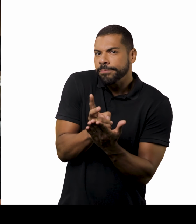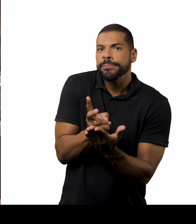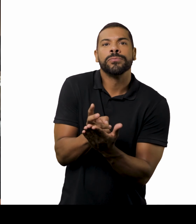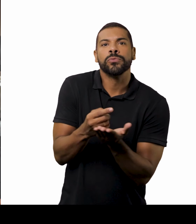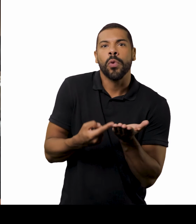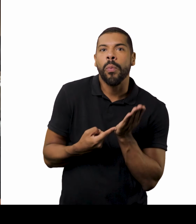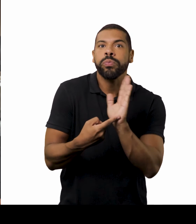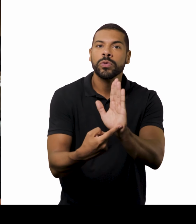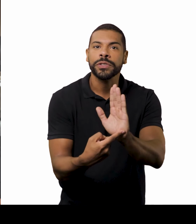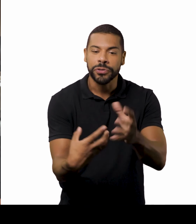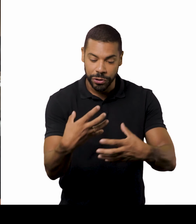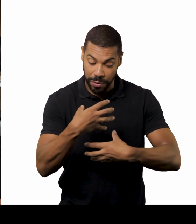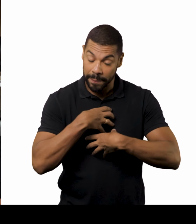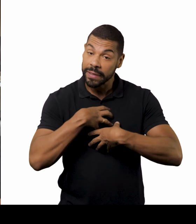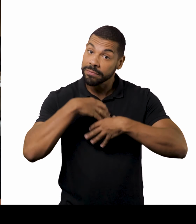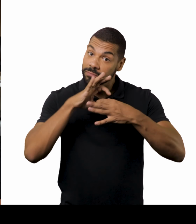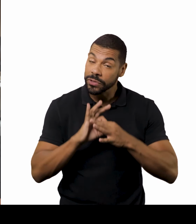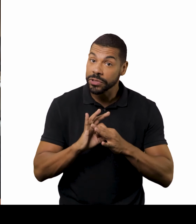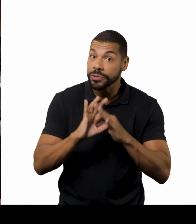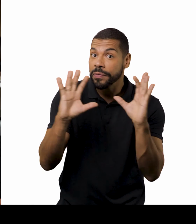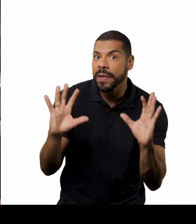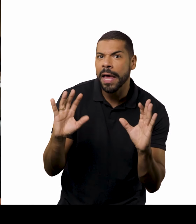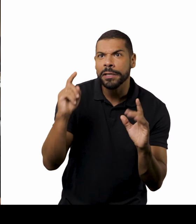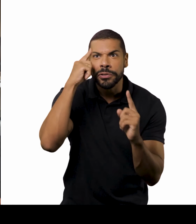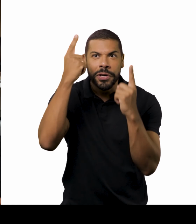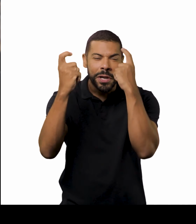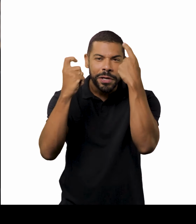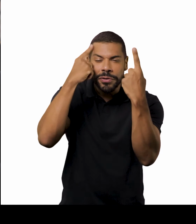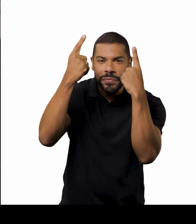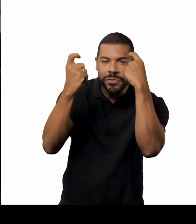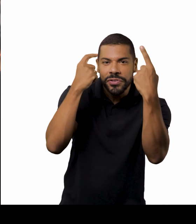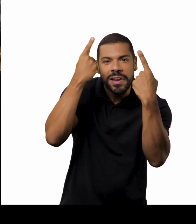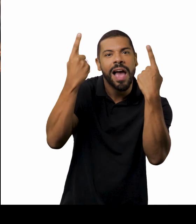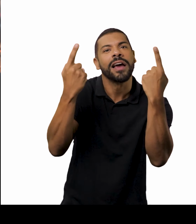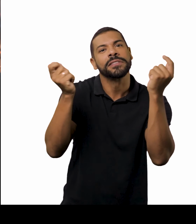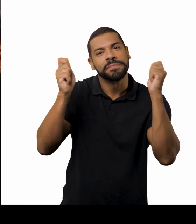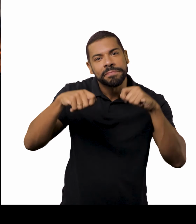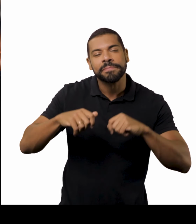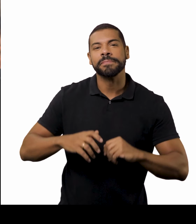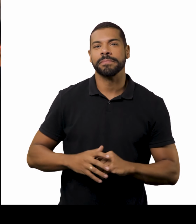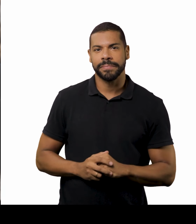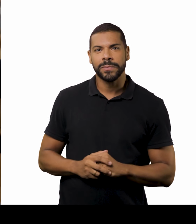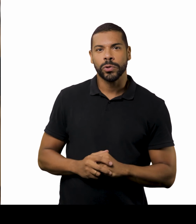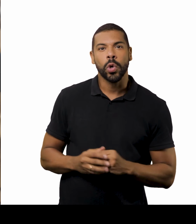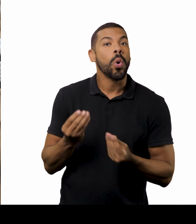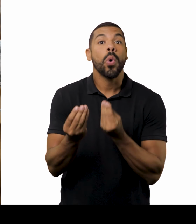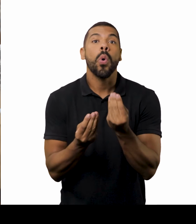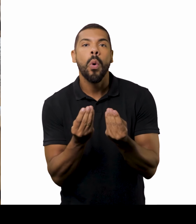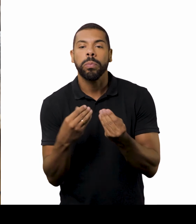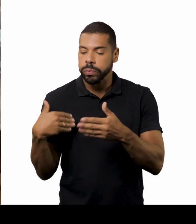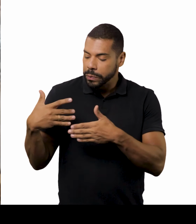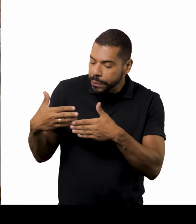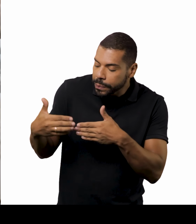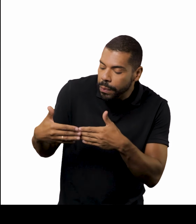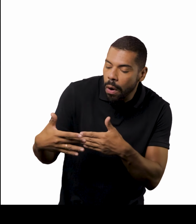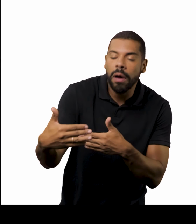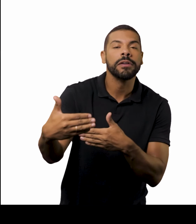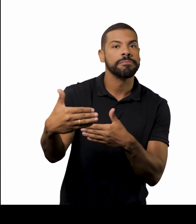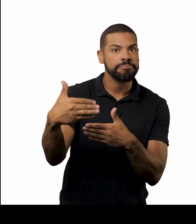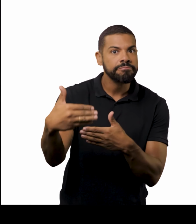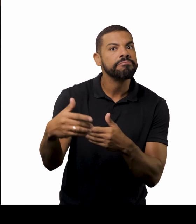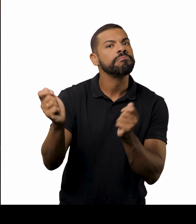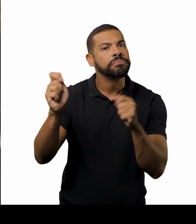essa liberdade, acho que essa liberdade criativa mesmo, de conduzir um processo,